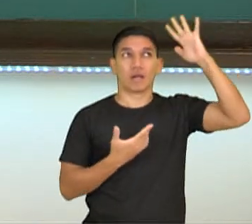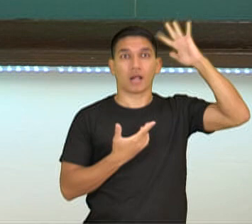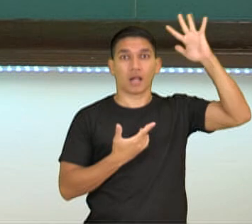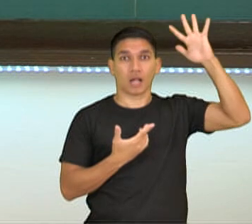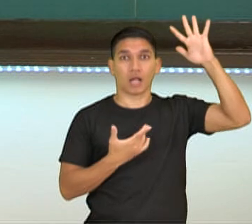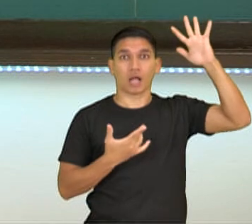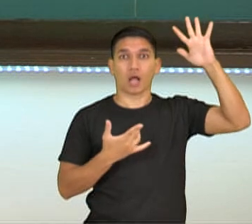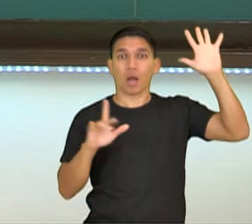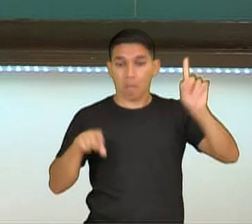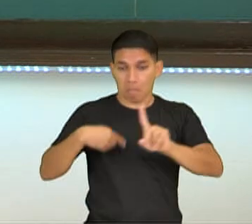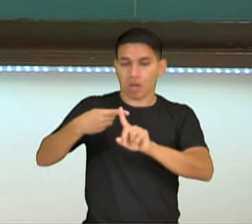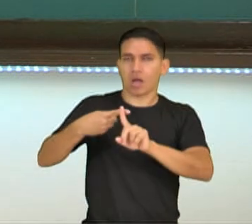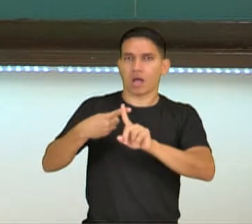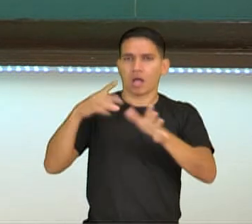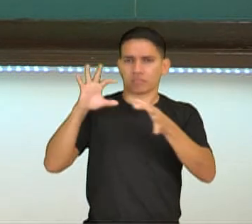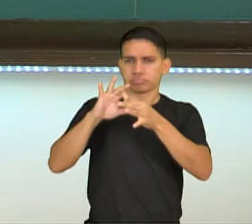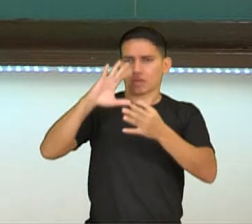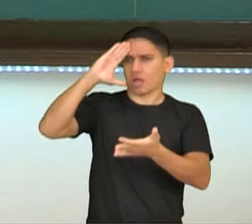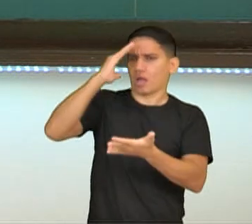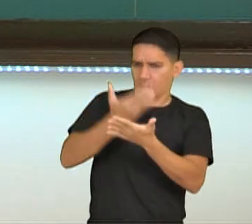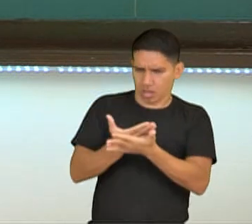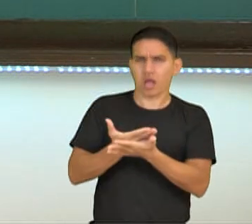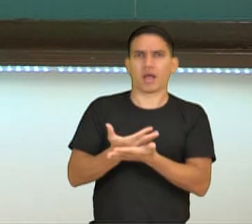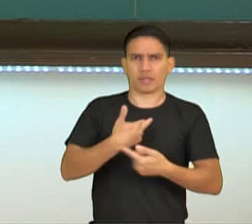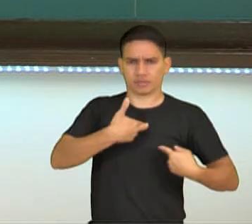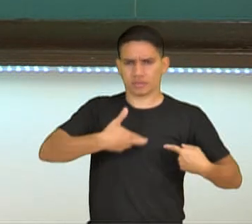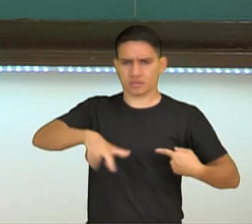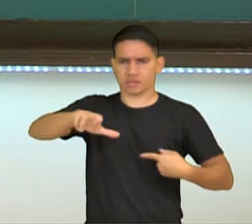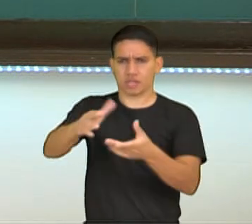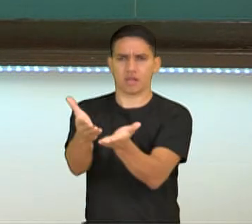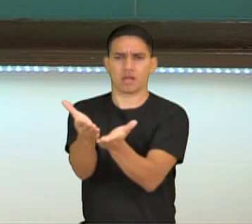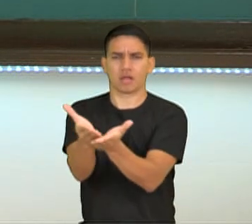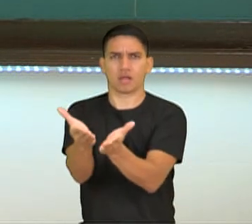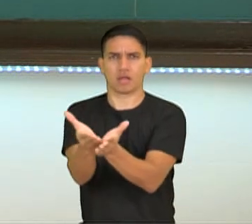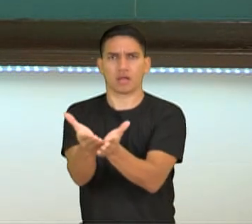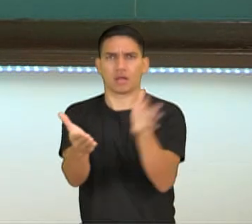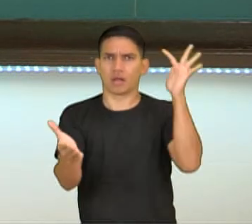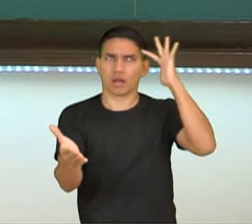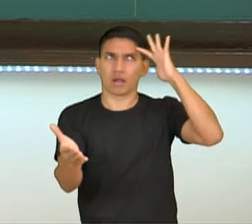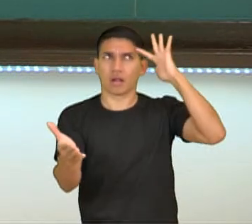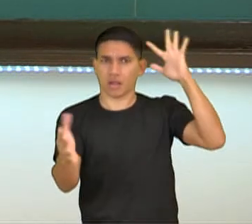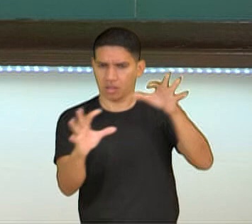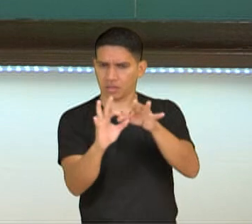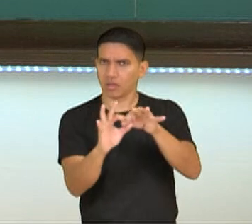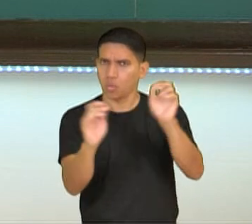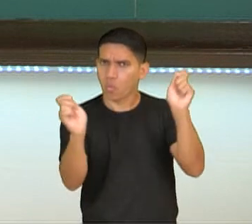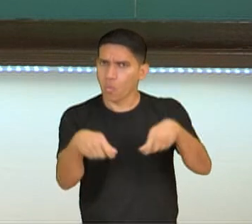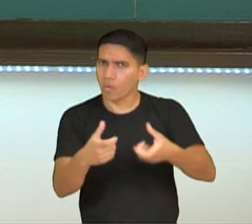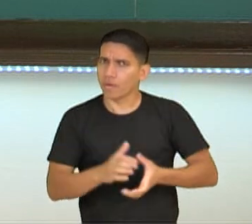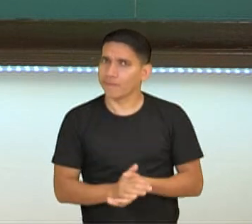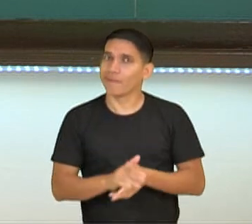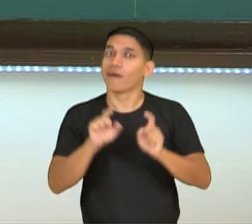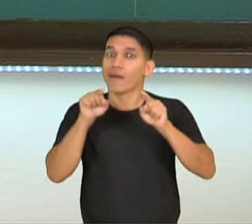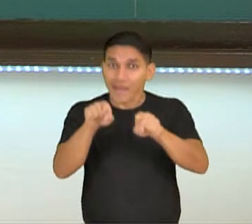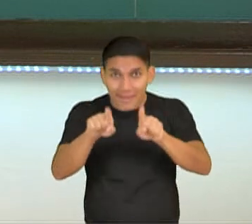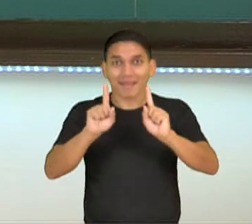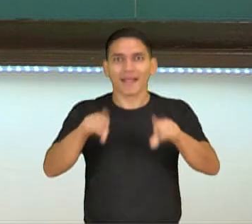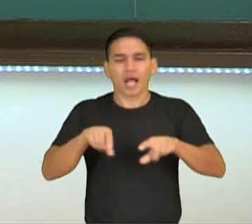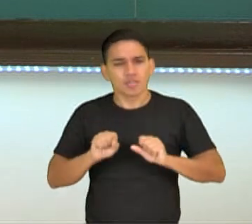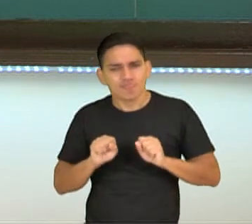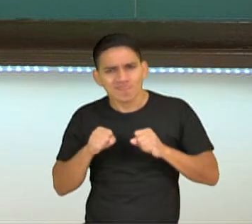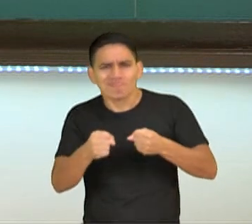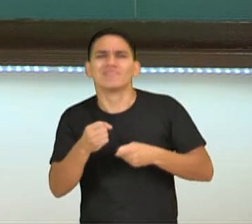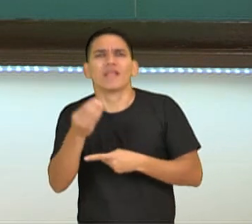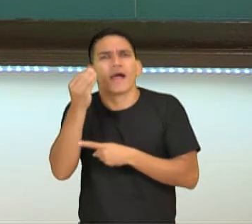uma crença como, por exemplo, a religiosidade cristã? Foi exatamente esse o esforço feito